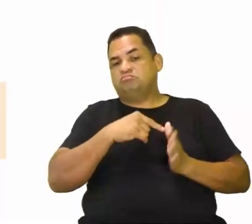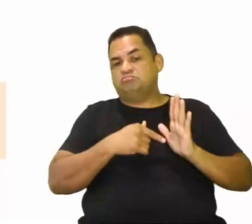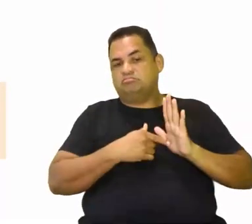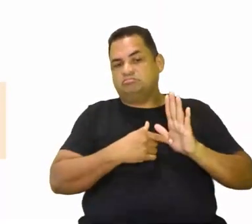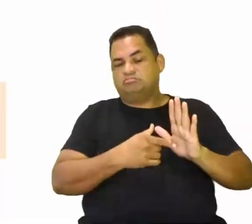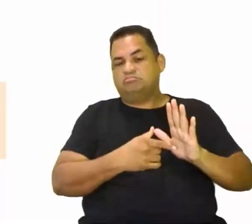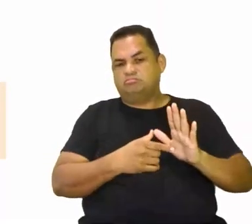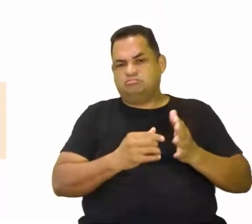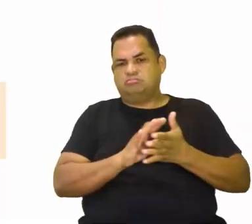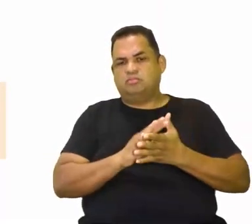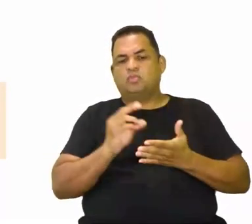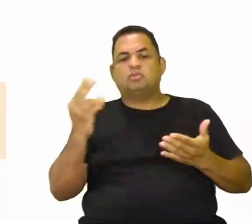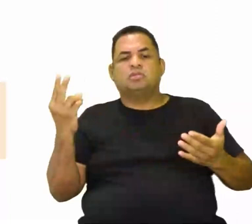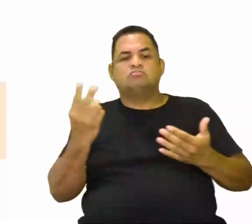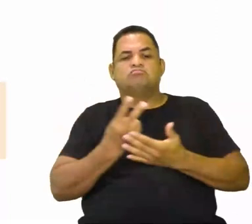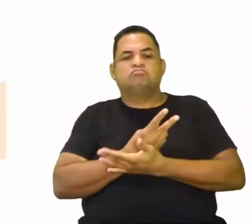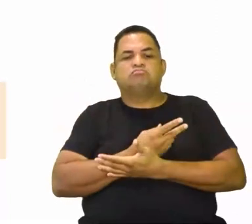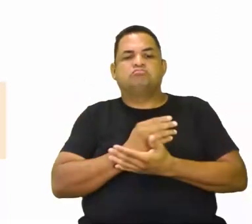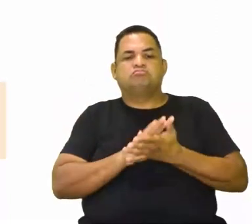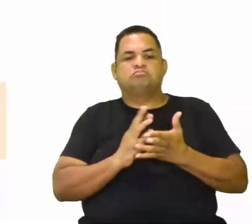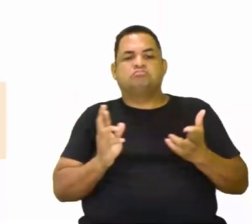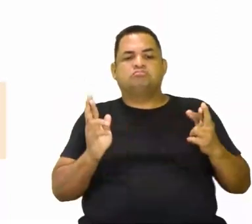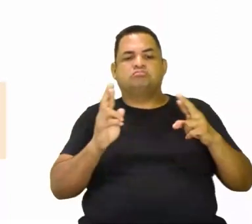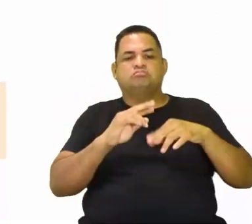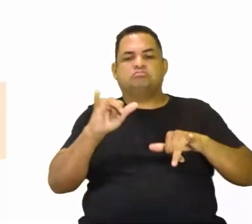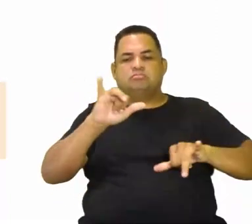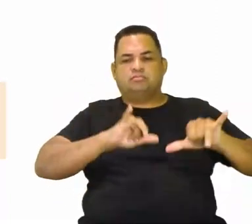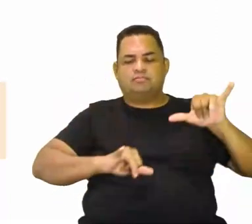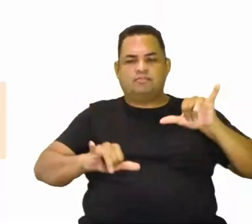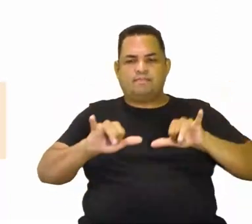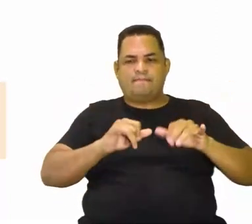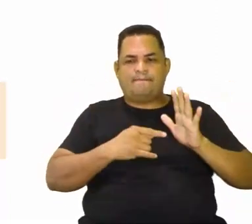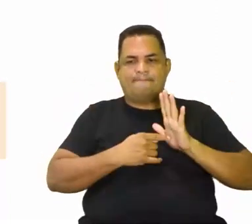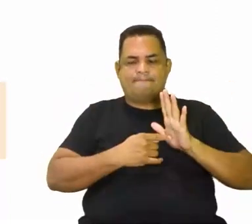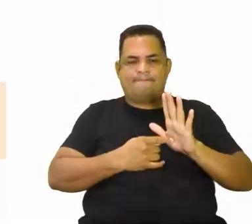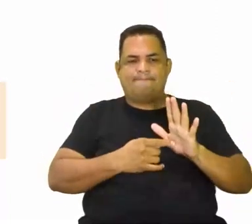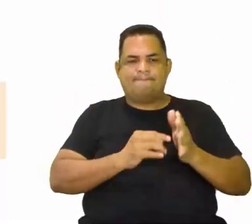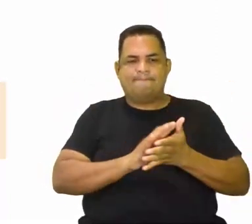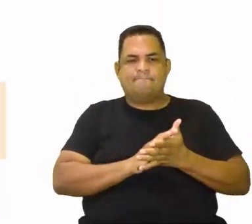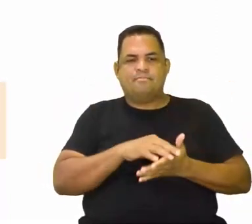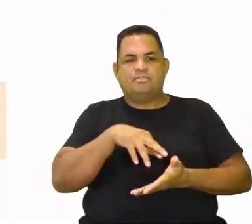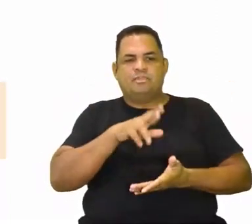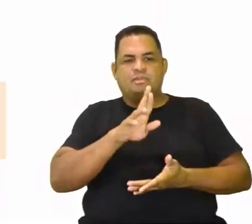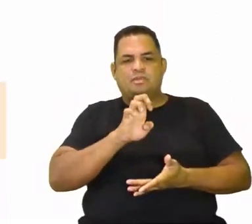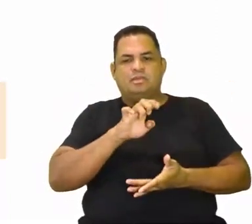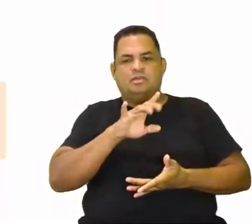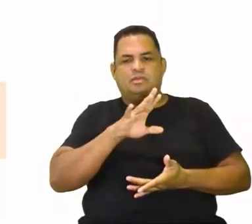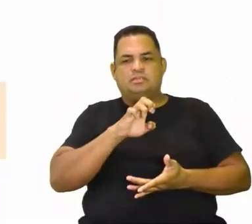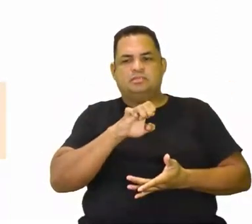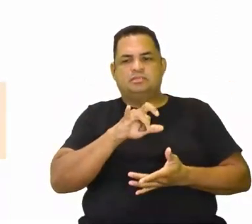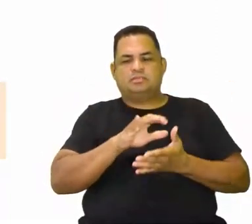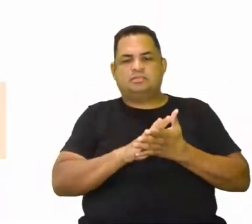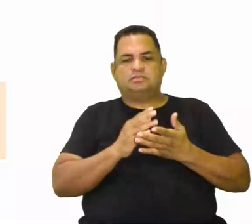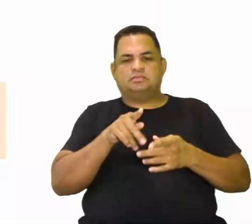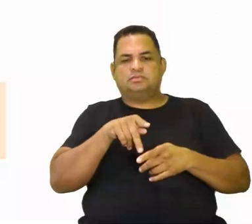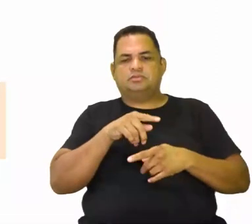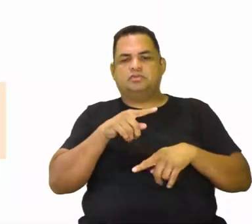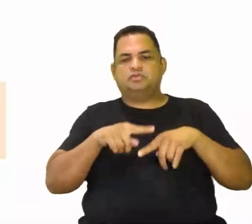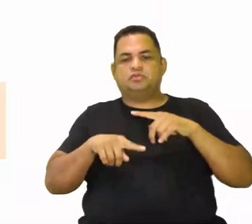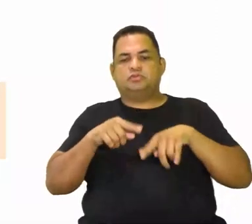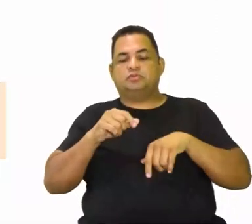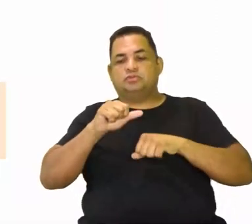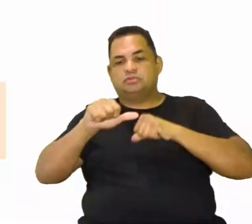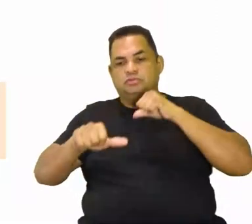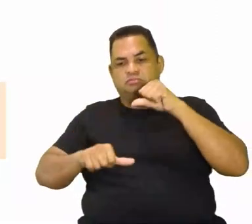representação do que está ocorrendo na reação química, mostrando quem são os reagentes e os produtos que estão sendo